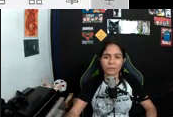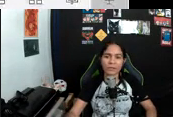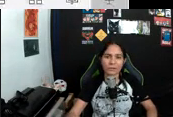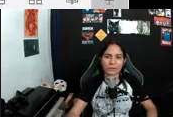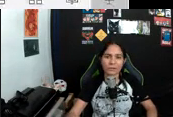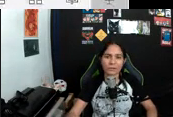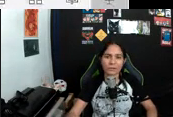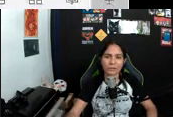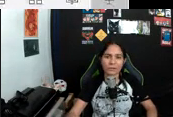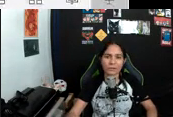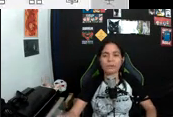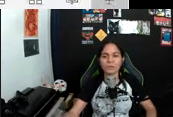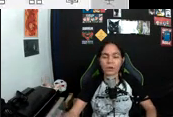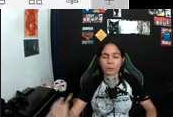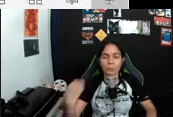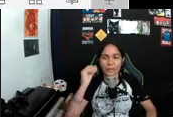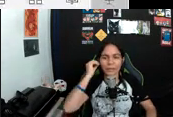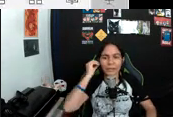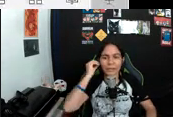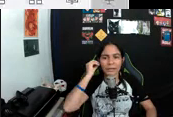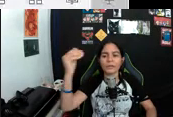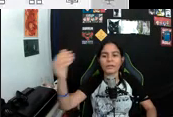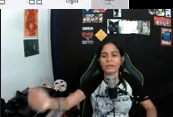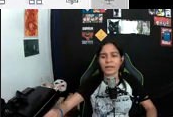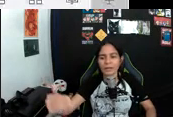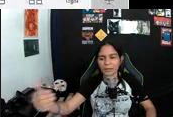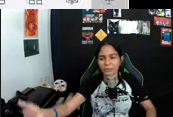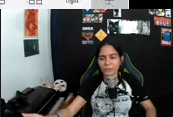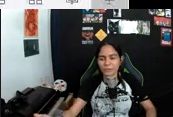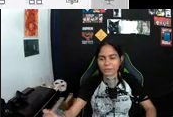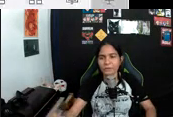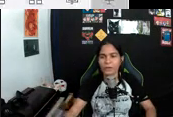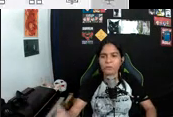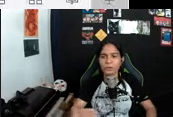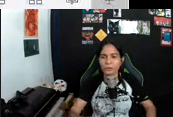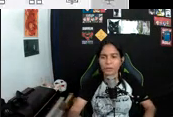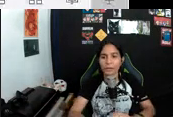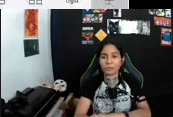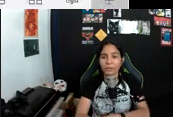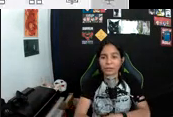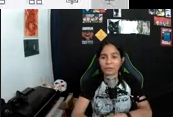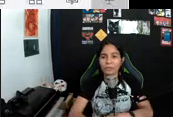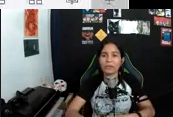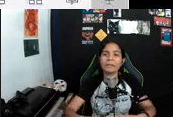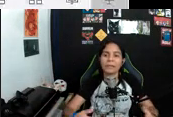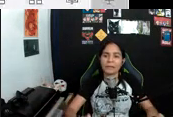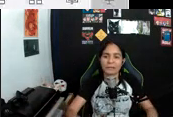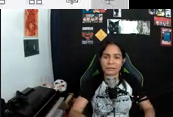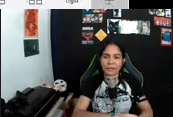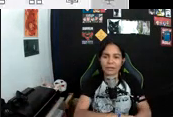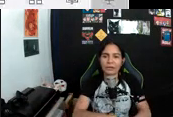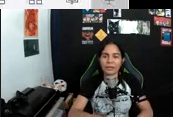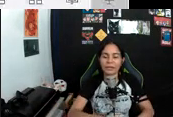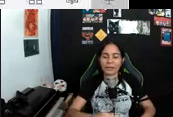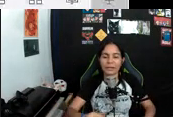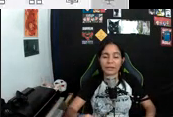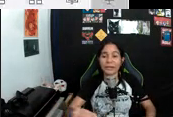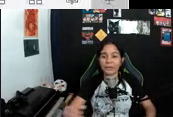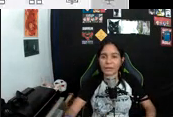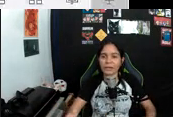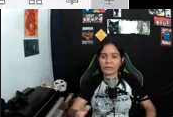saber quais medicações ele está tomando para que, quando ele chegar, né, no serviço de saúde com aquelas complicações,